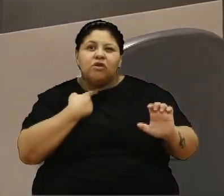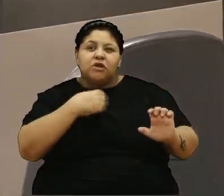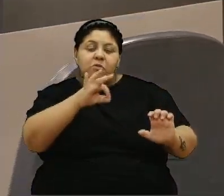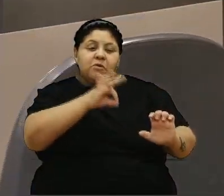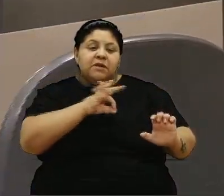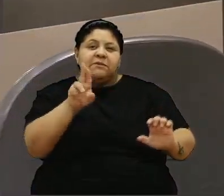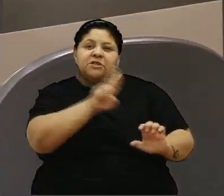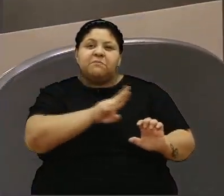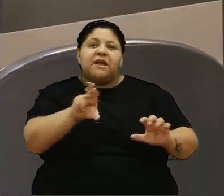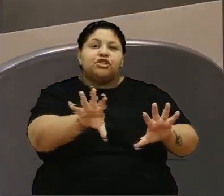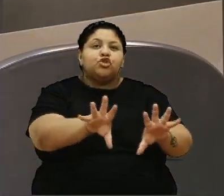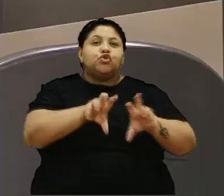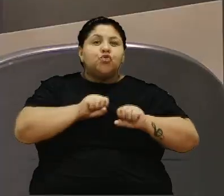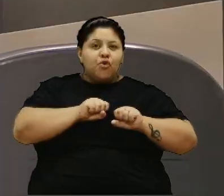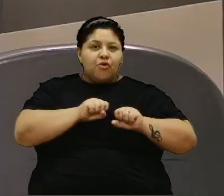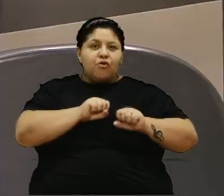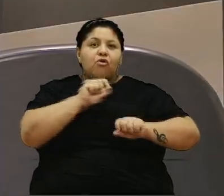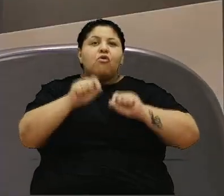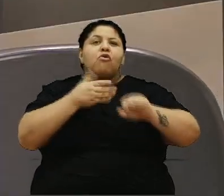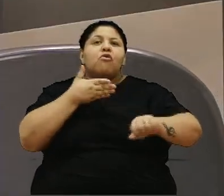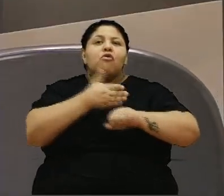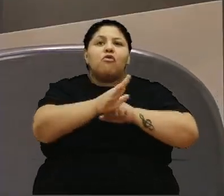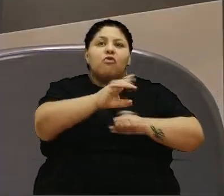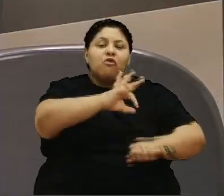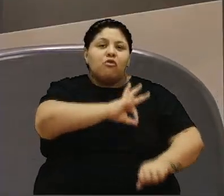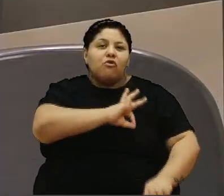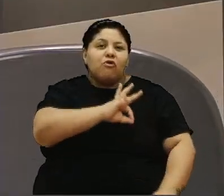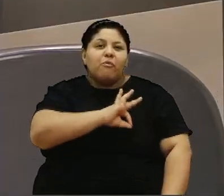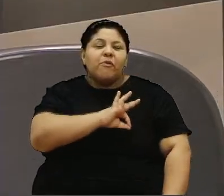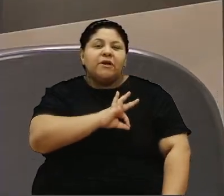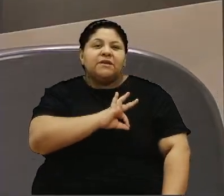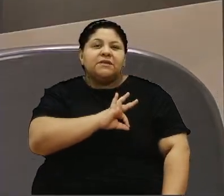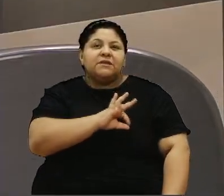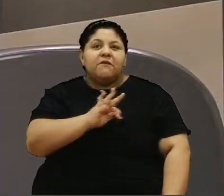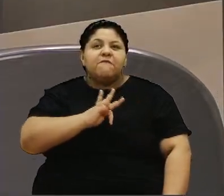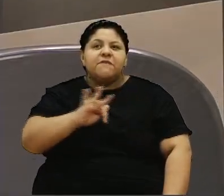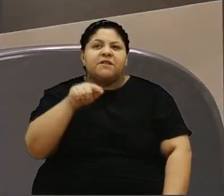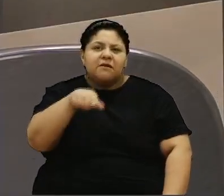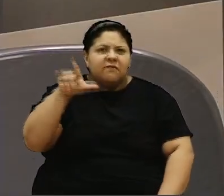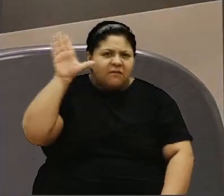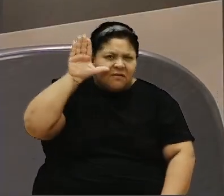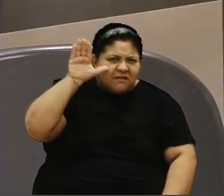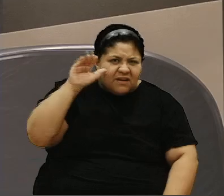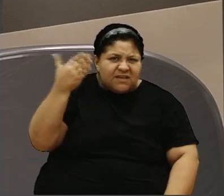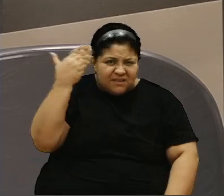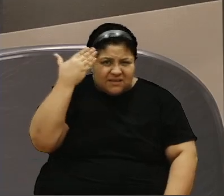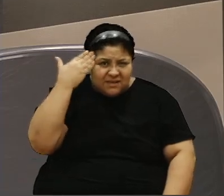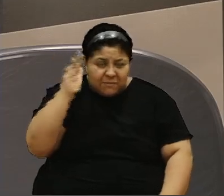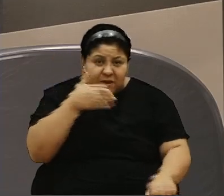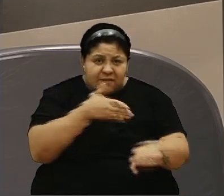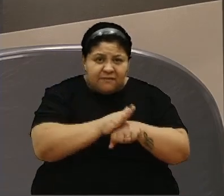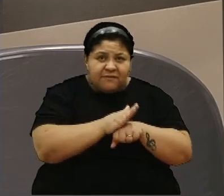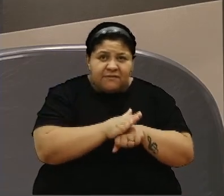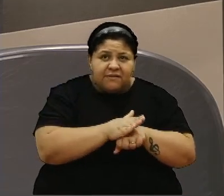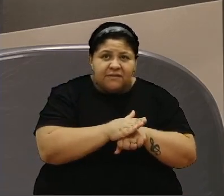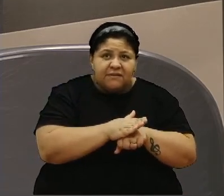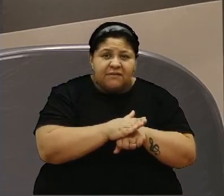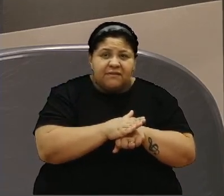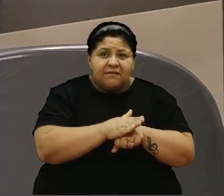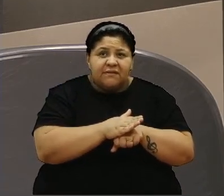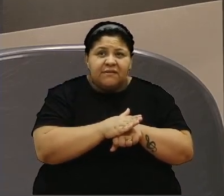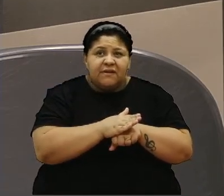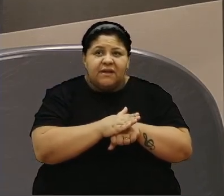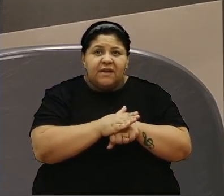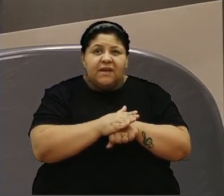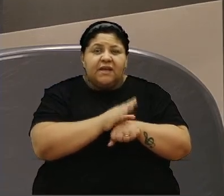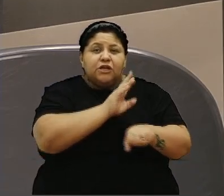né? E o que eu queria falar, qual a participação da Polícia Federal nessa investigação? Sabe qual é a participação? Eles escoltaram o